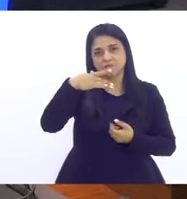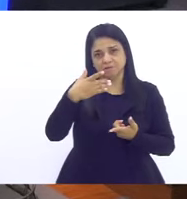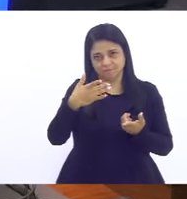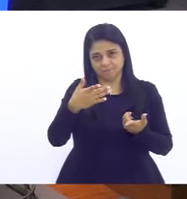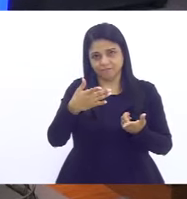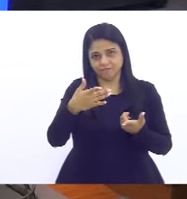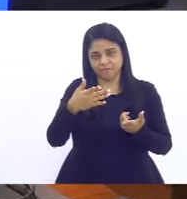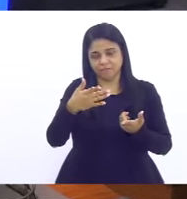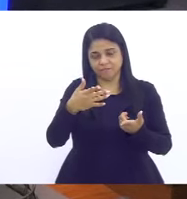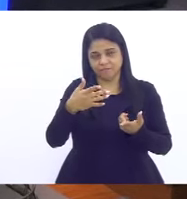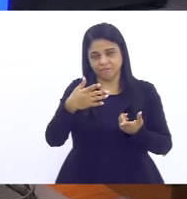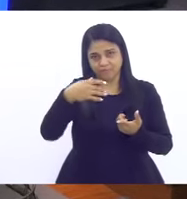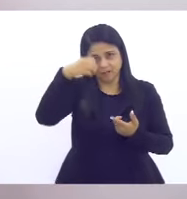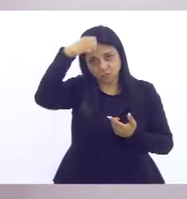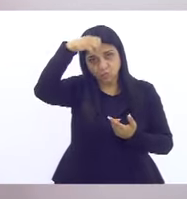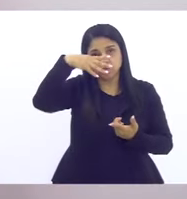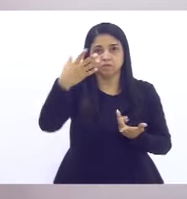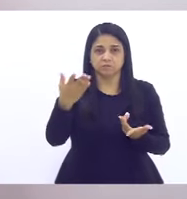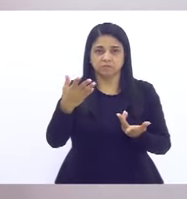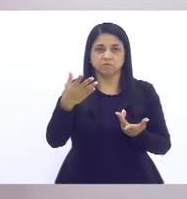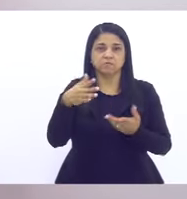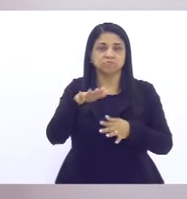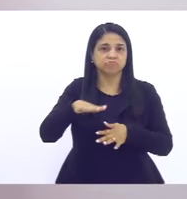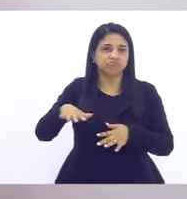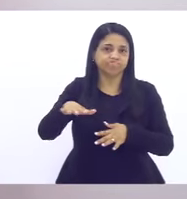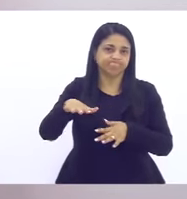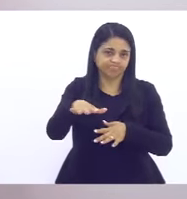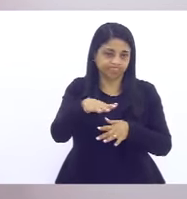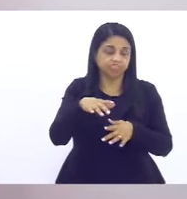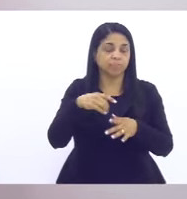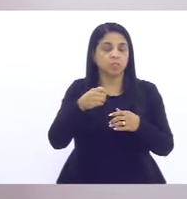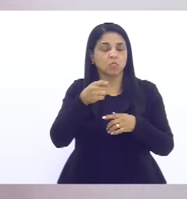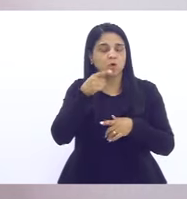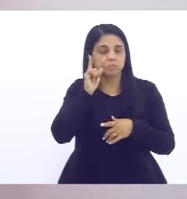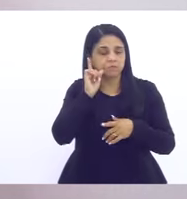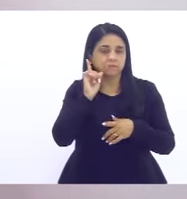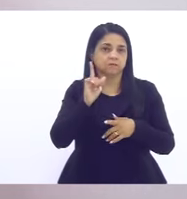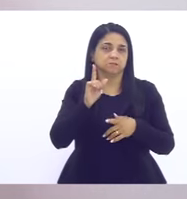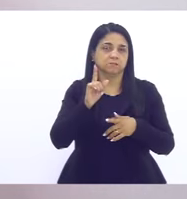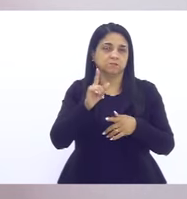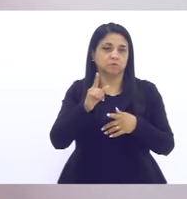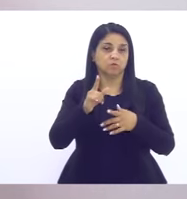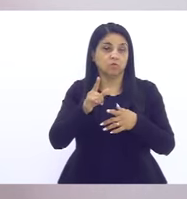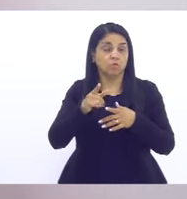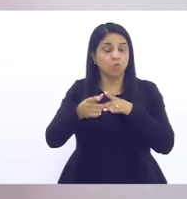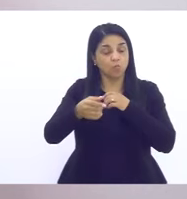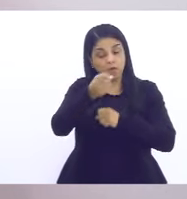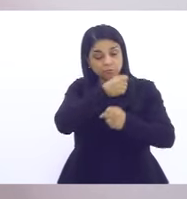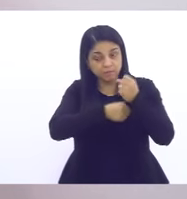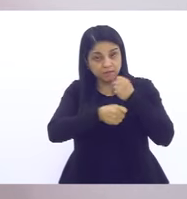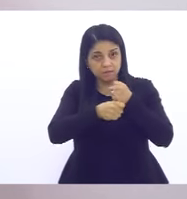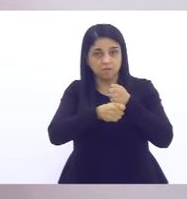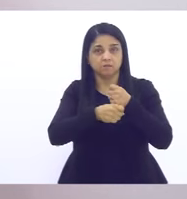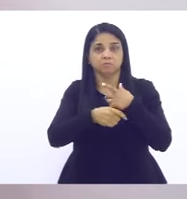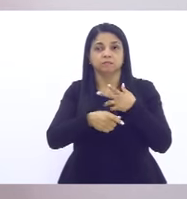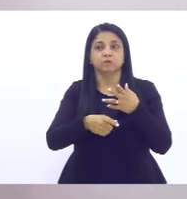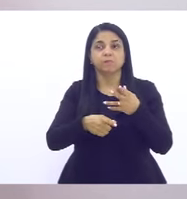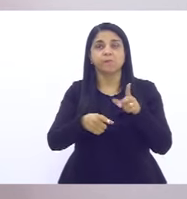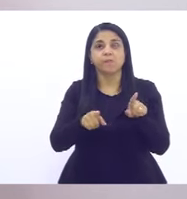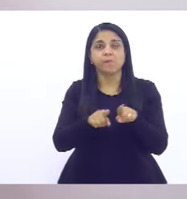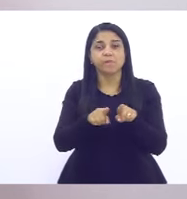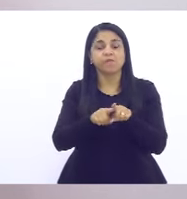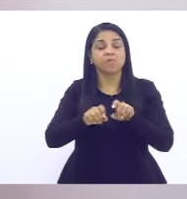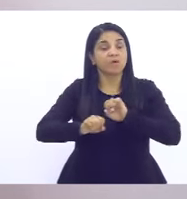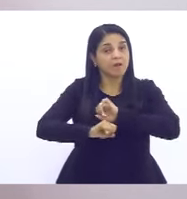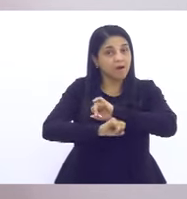realizamos aqui essa audiência pública no início do ano passado e ficou claro e cristalino a